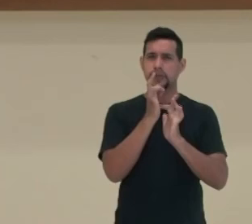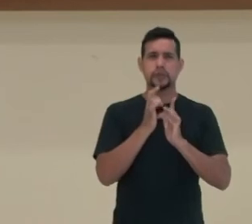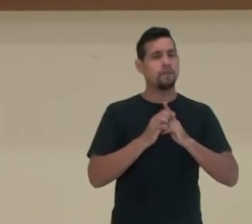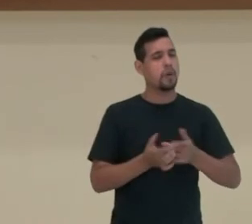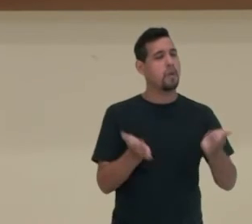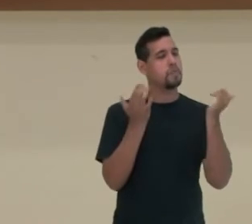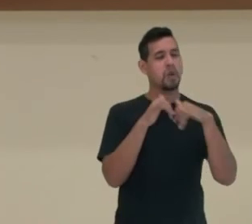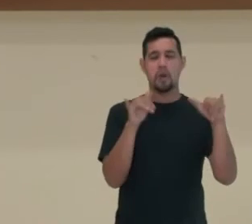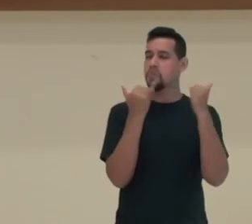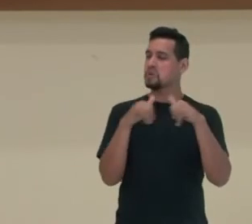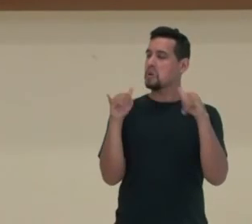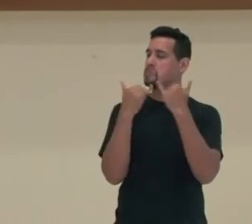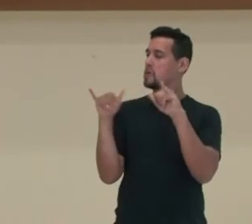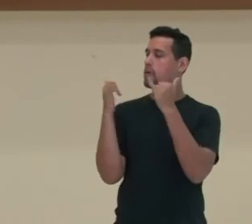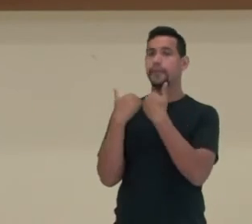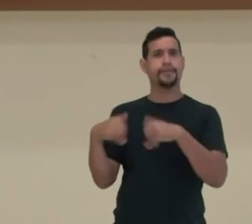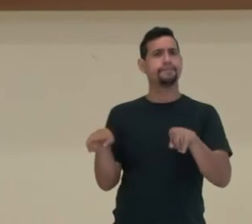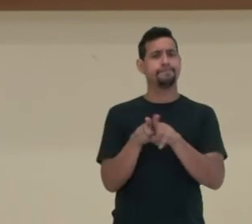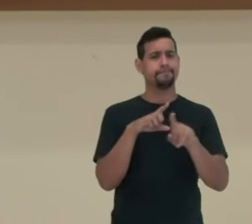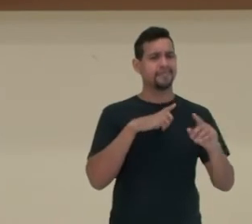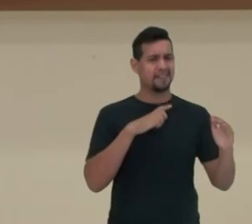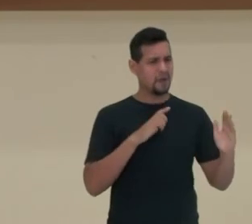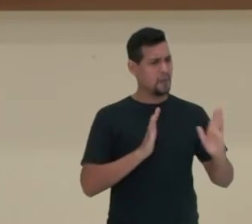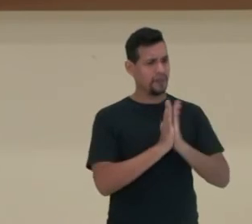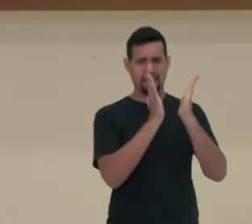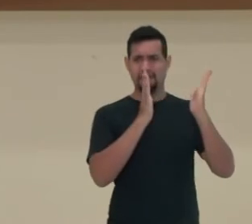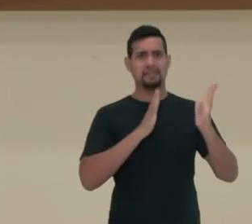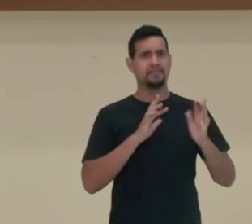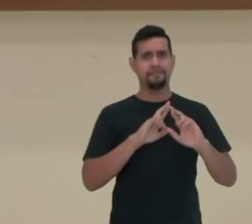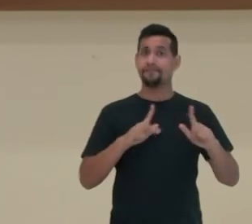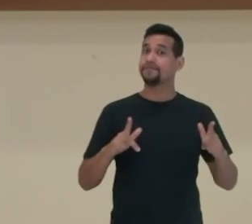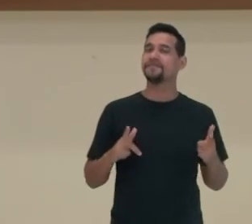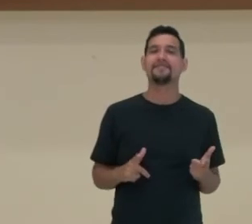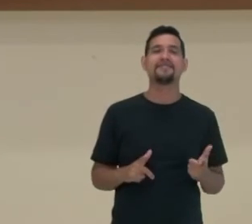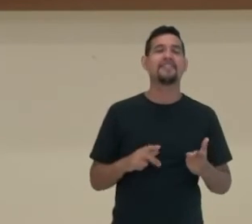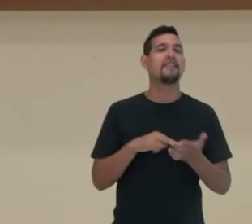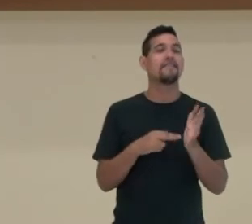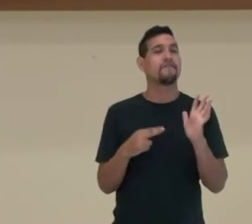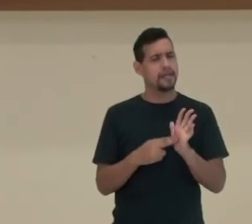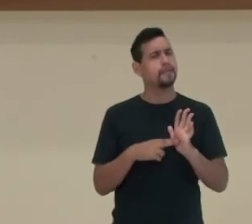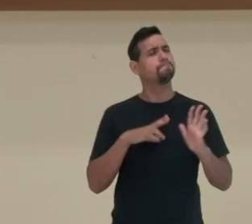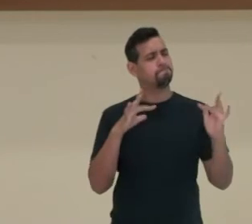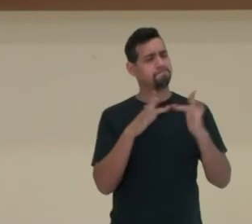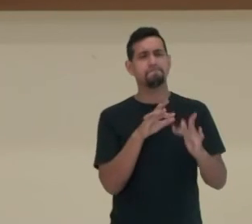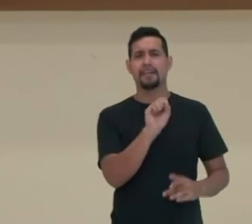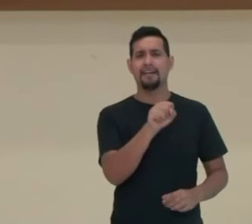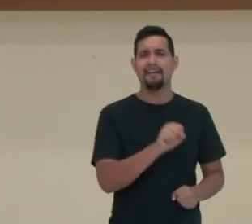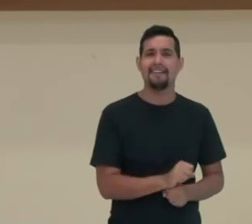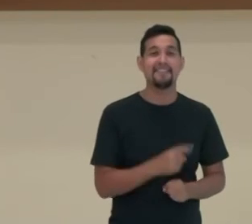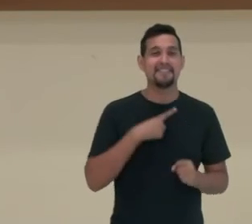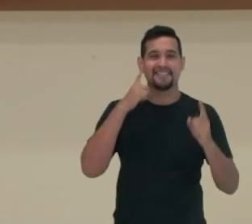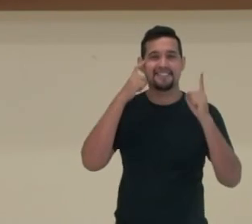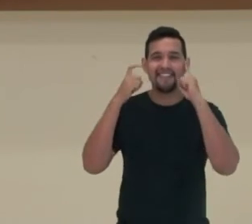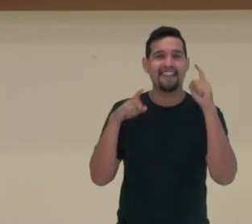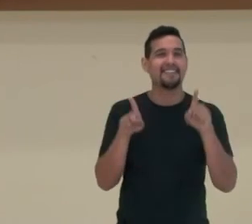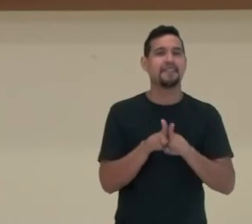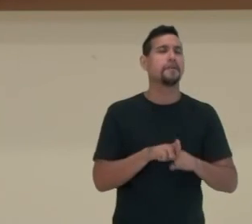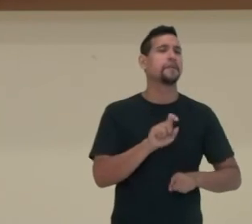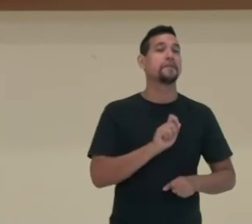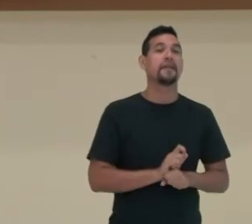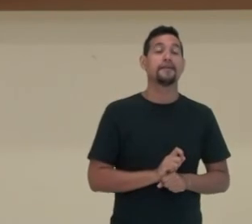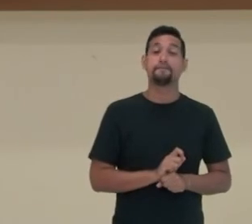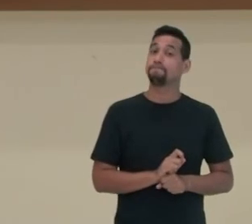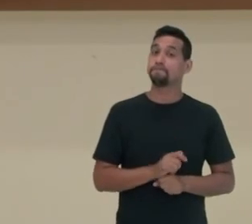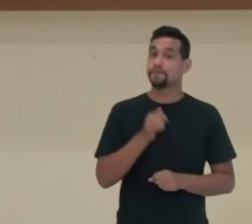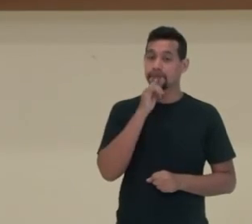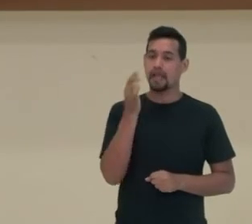indo, batendo de frente. Não, eu ia falar ao encontro, não, é de encontro com as ideias ou